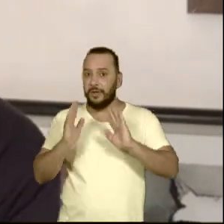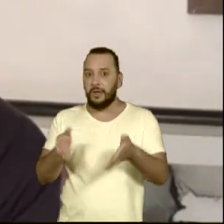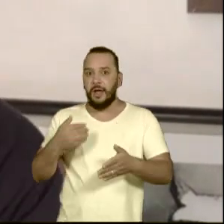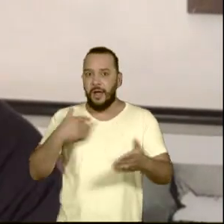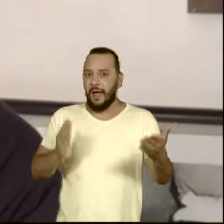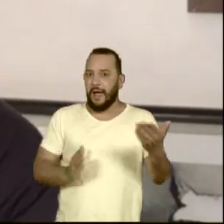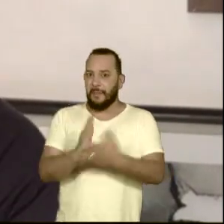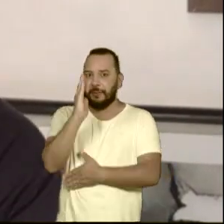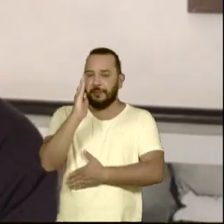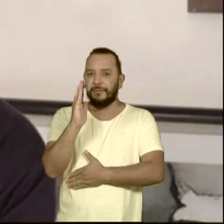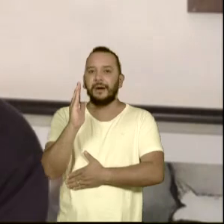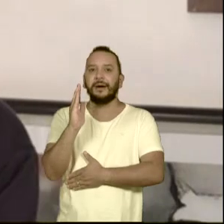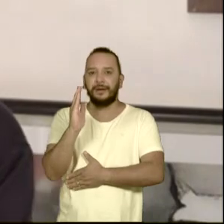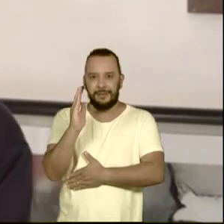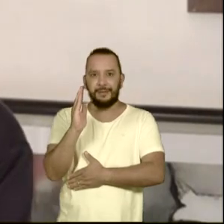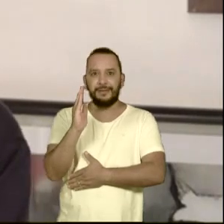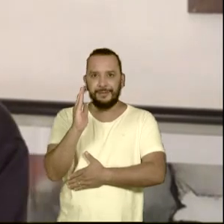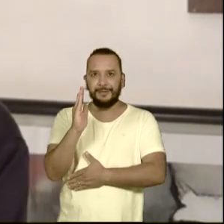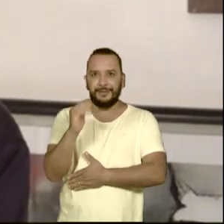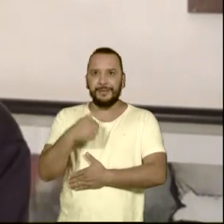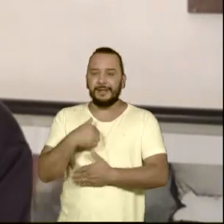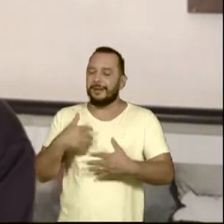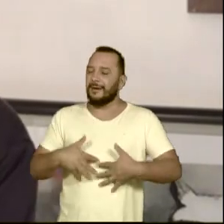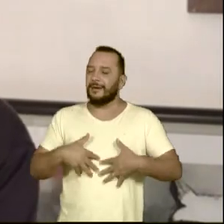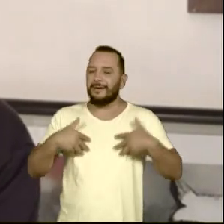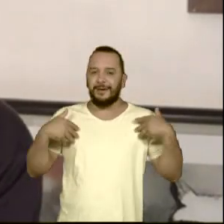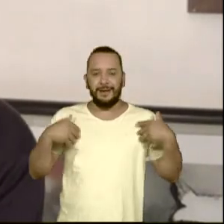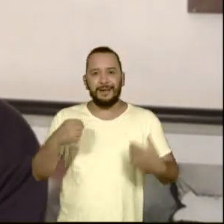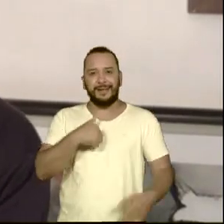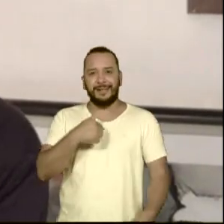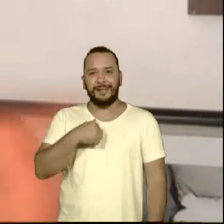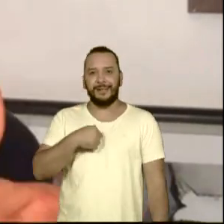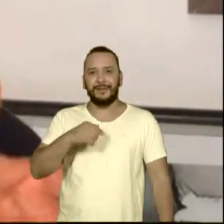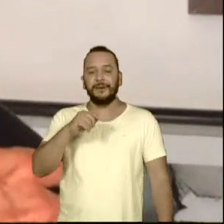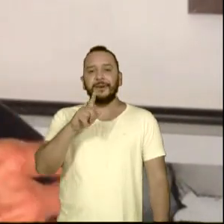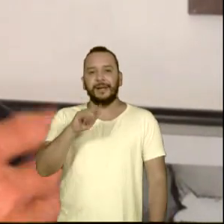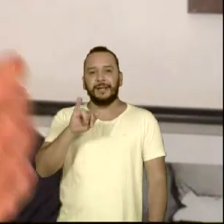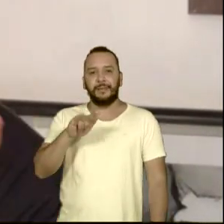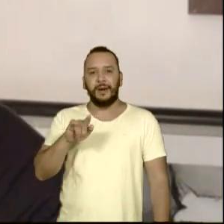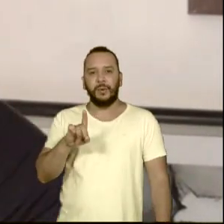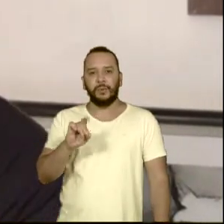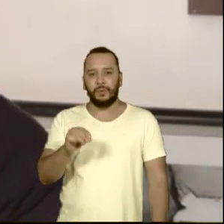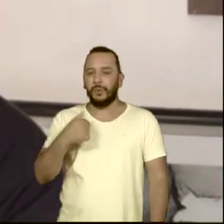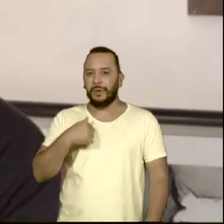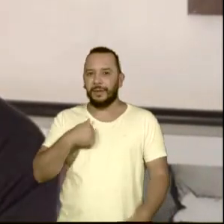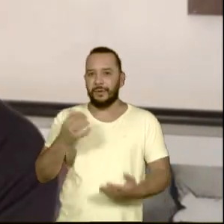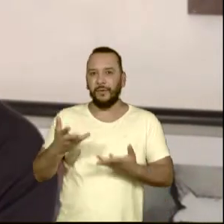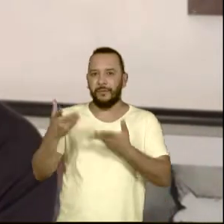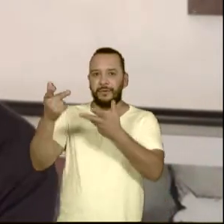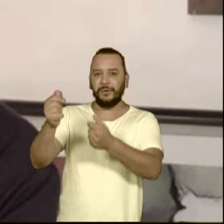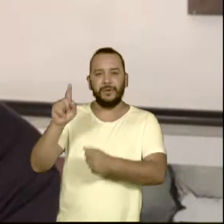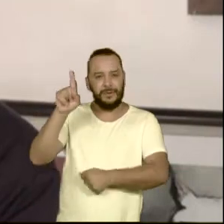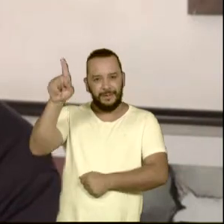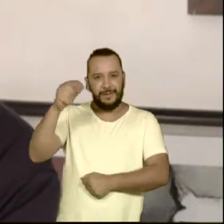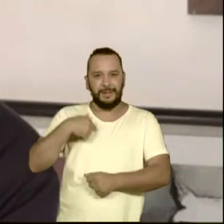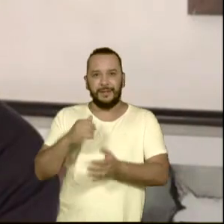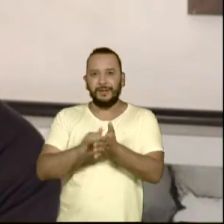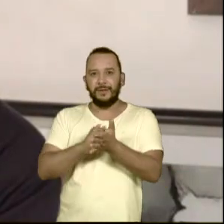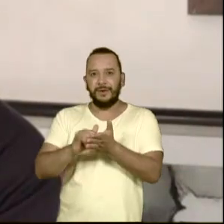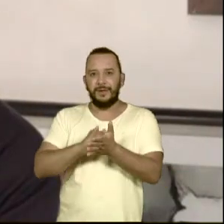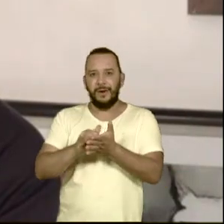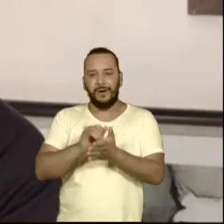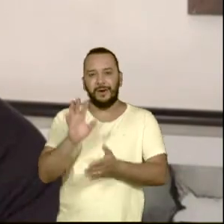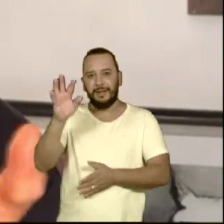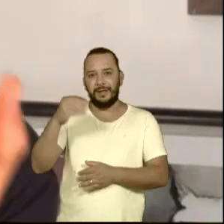ganhei a honra de ser o Garibaldo, como fui convidado a a Nova York, para eles tirarem molde da minha mão para o